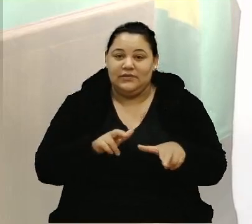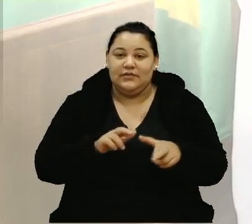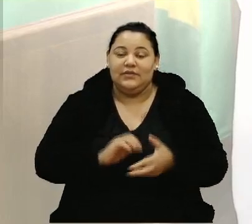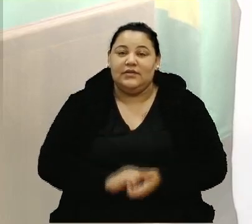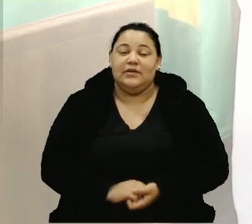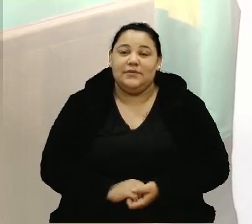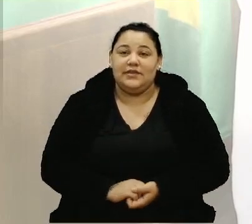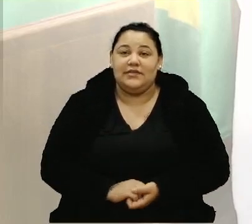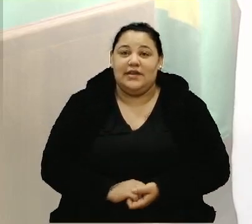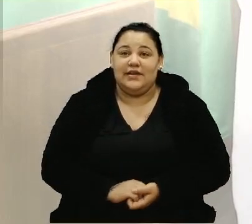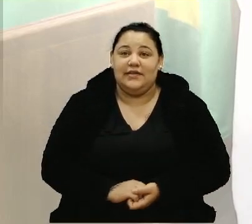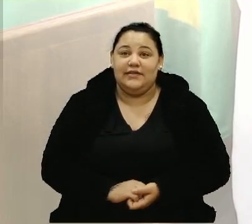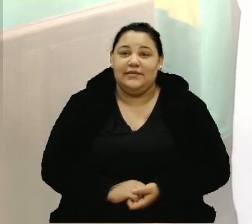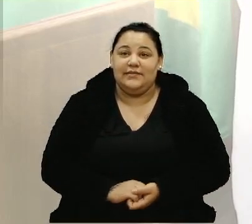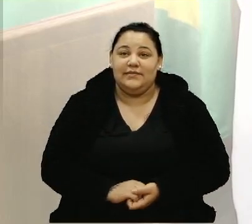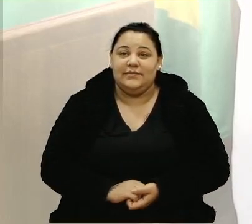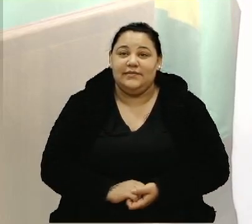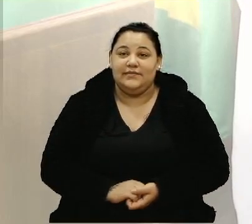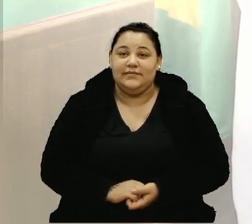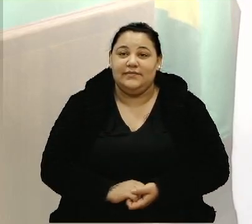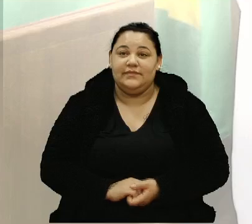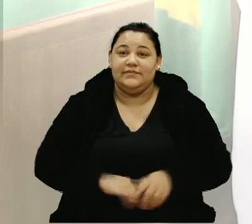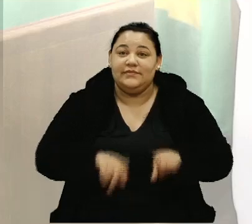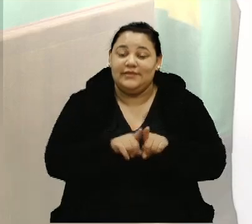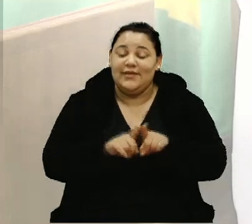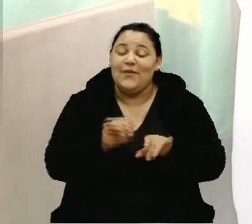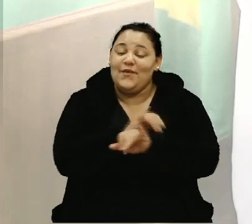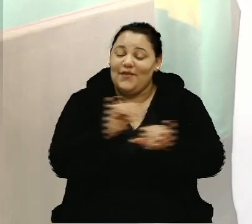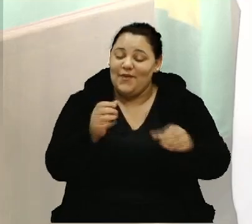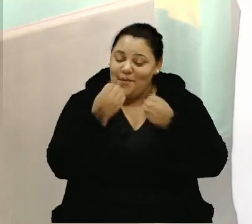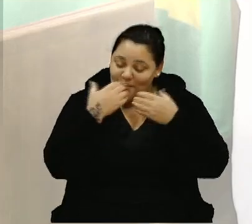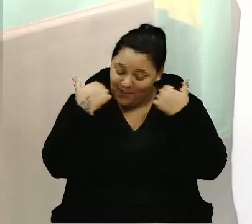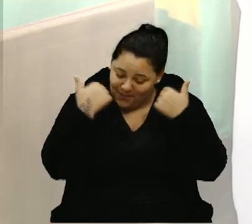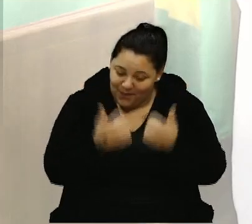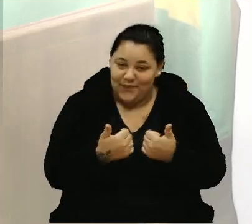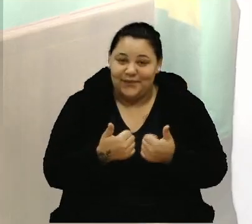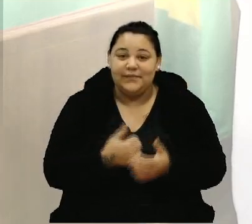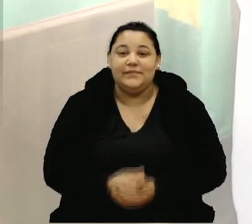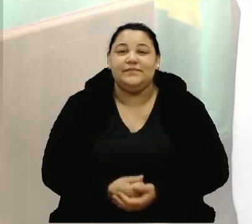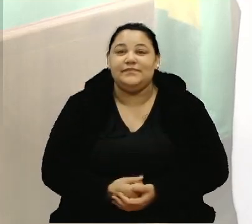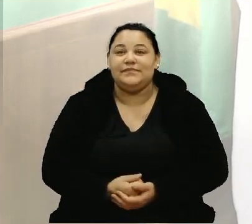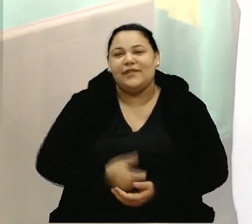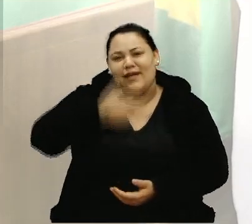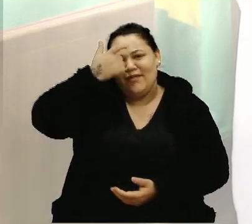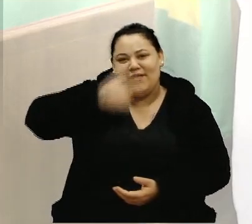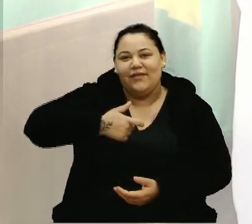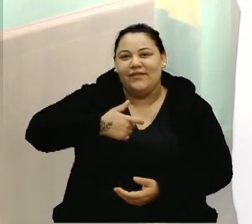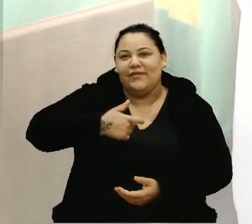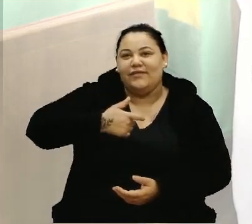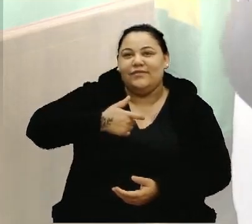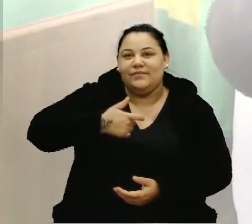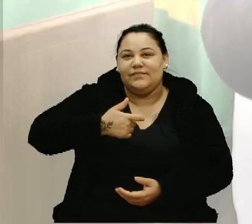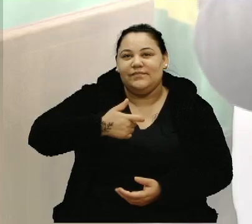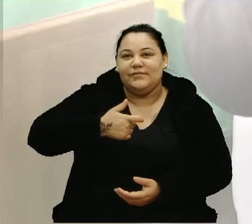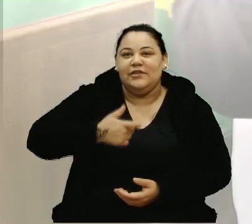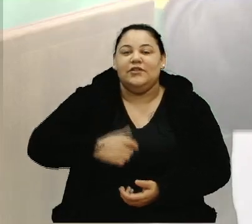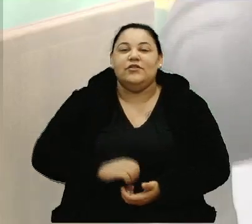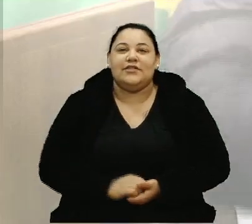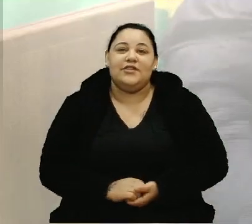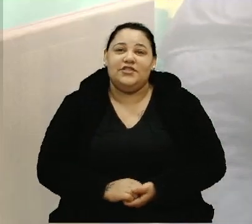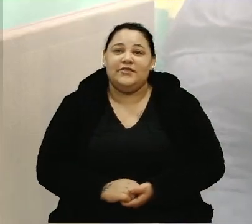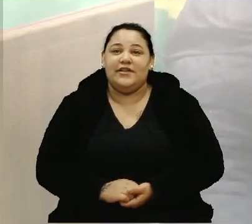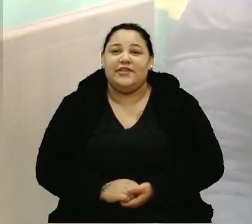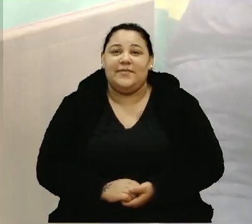pela Natari Construções. Então, uma notícia boa. Eu acho bonito a democracia quando a gente pode discutir